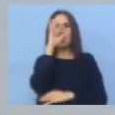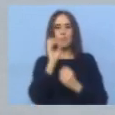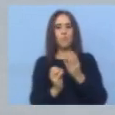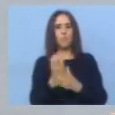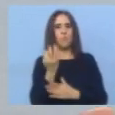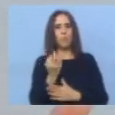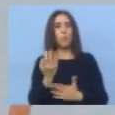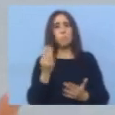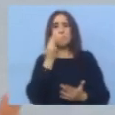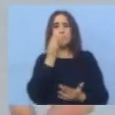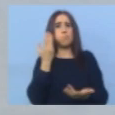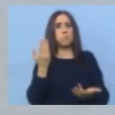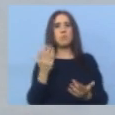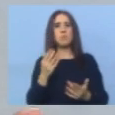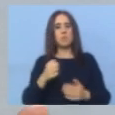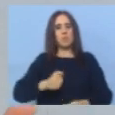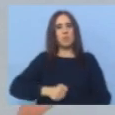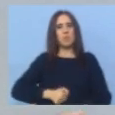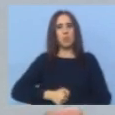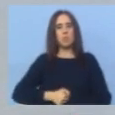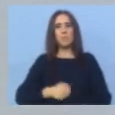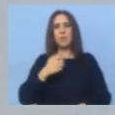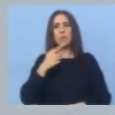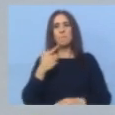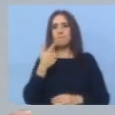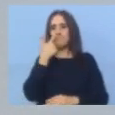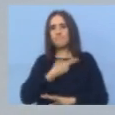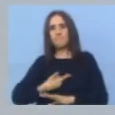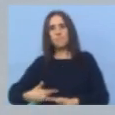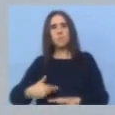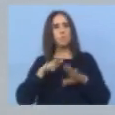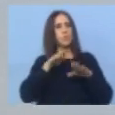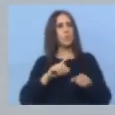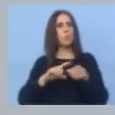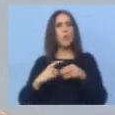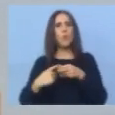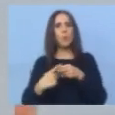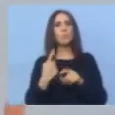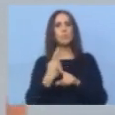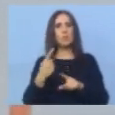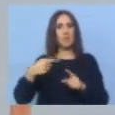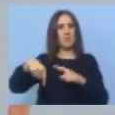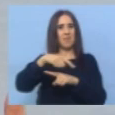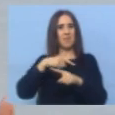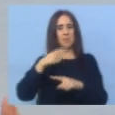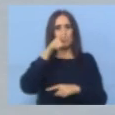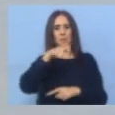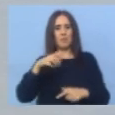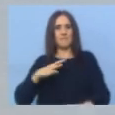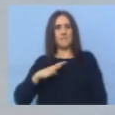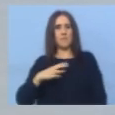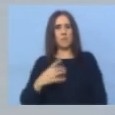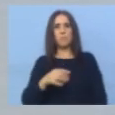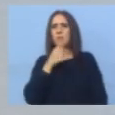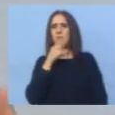era uma coisa católica, e a certo ponto tínhamos os protestantes, os muçulmanos todos a aderir, porque as pessoas lá que vivem na pele a